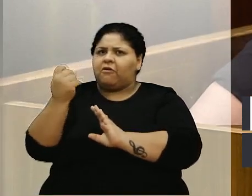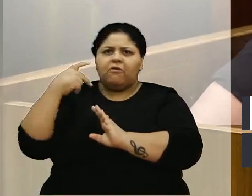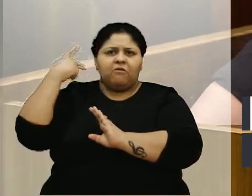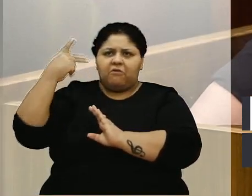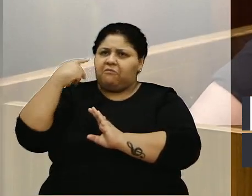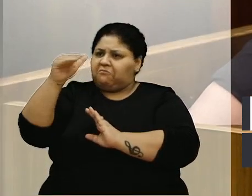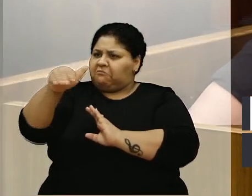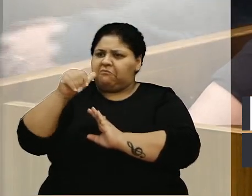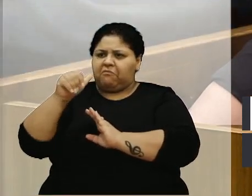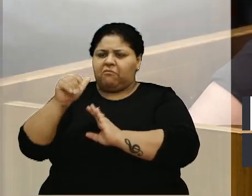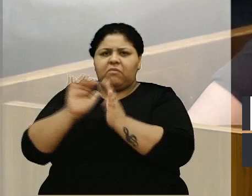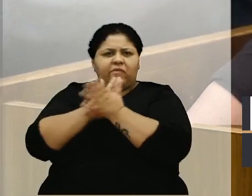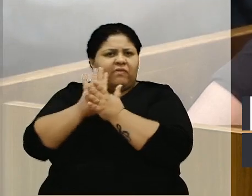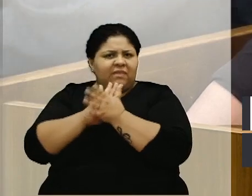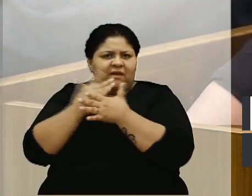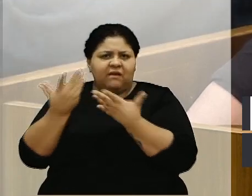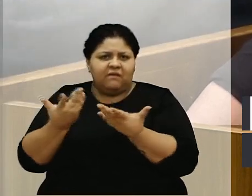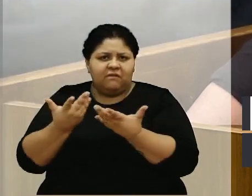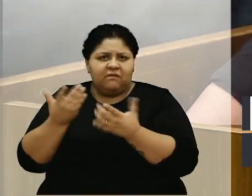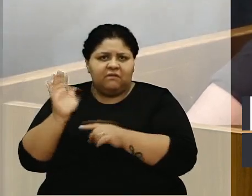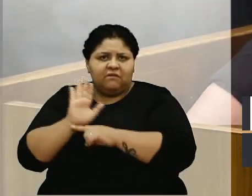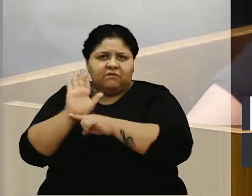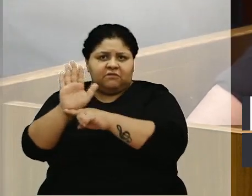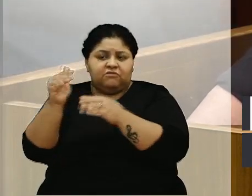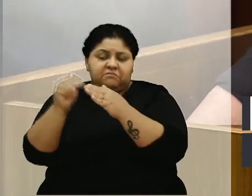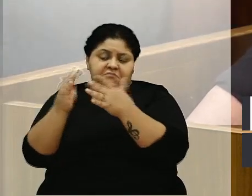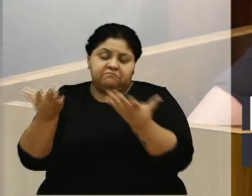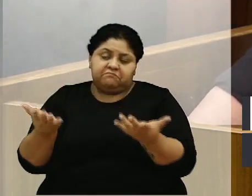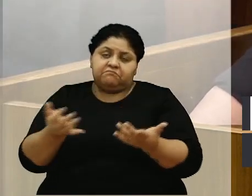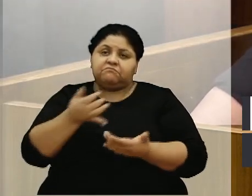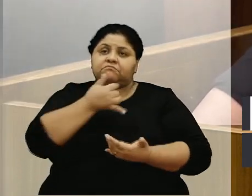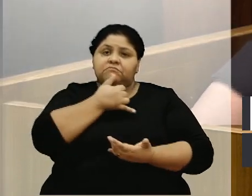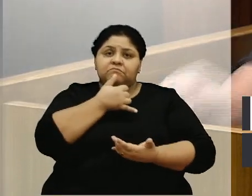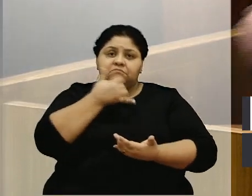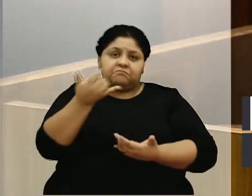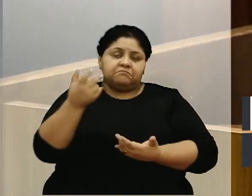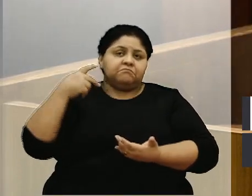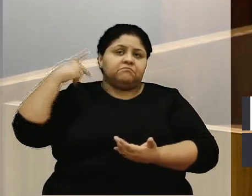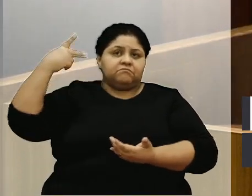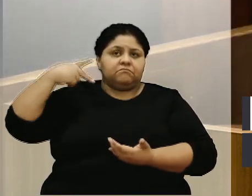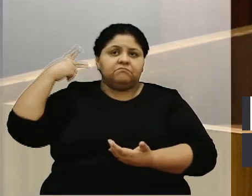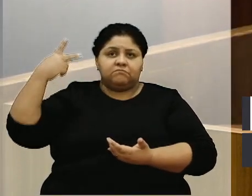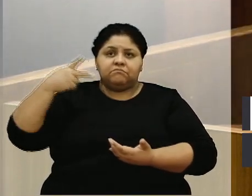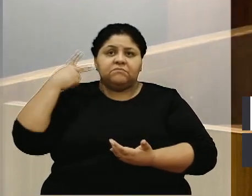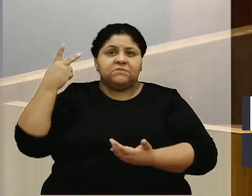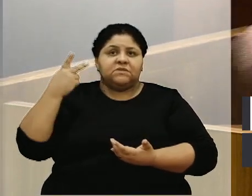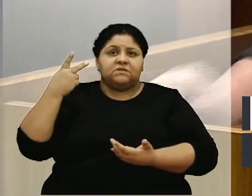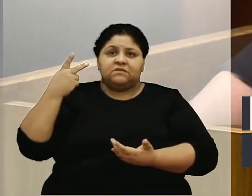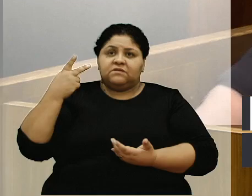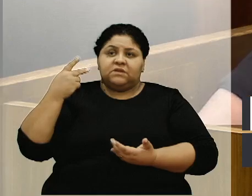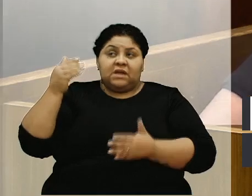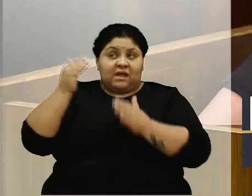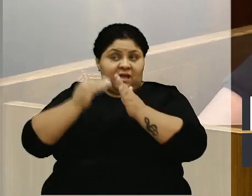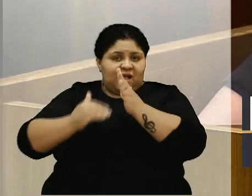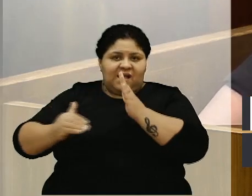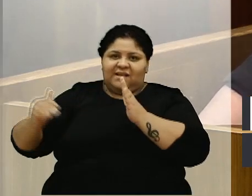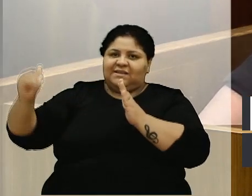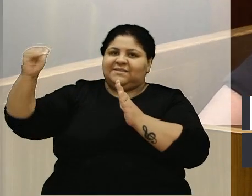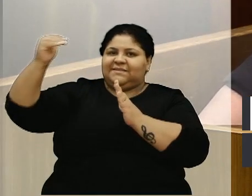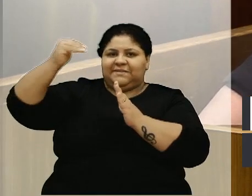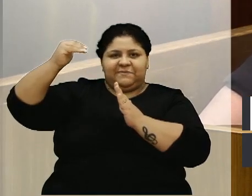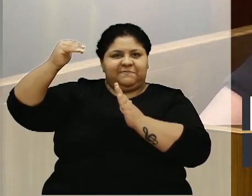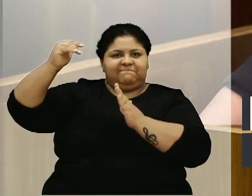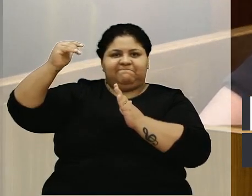são chamados que tanto ajudaram aqui nesta casa. Infelizmente, a questão política está ficando acima das